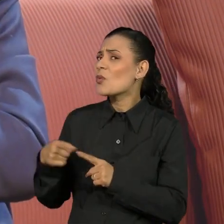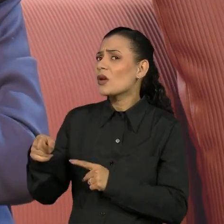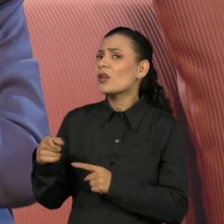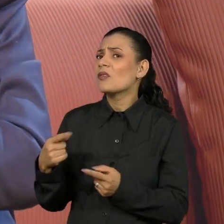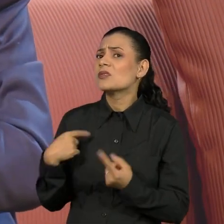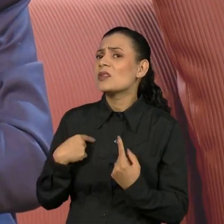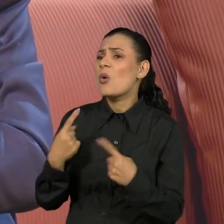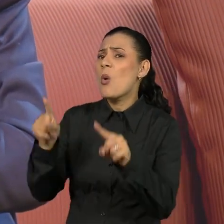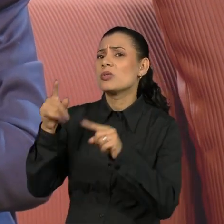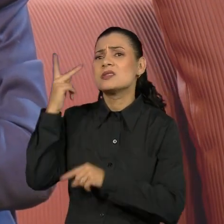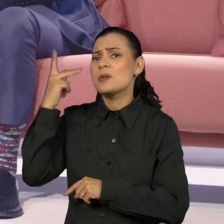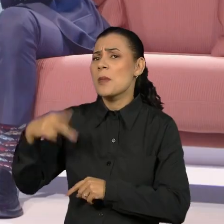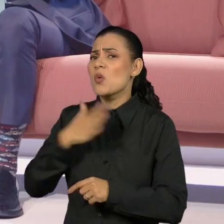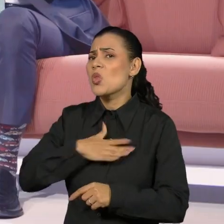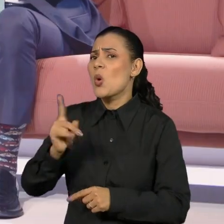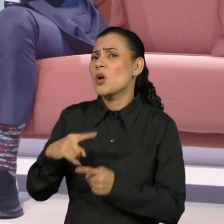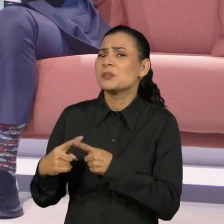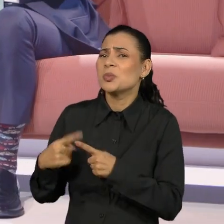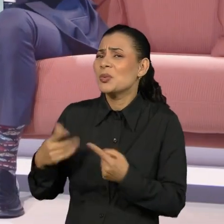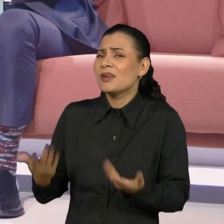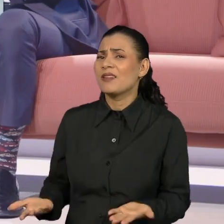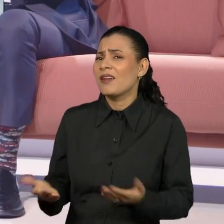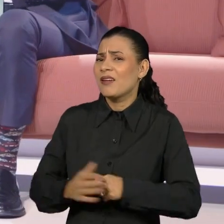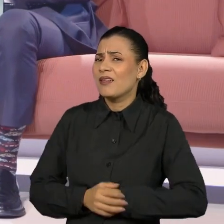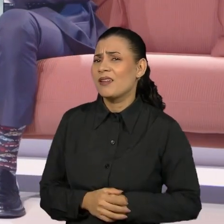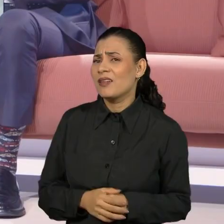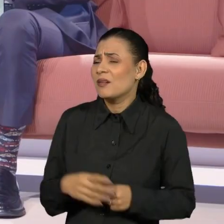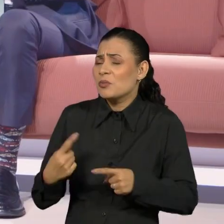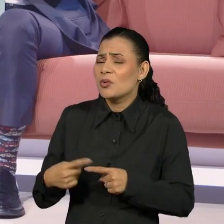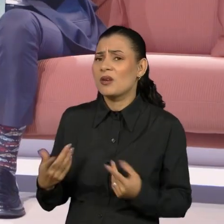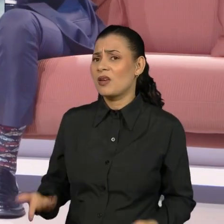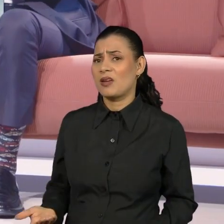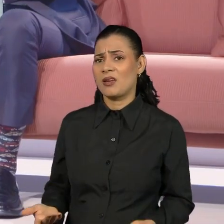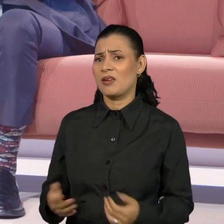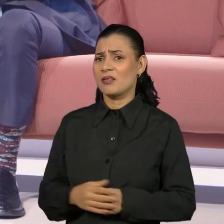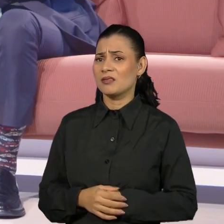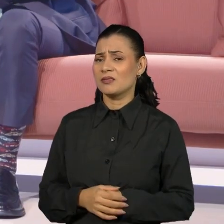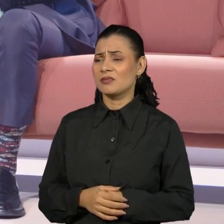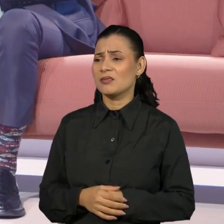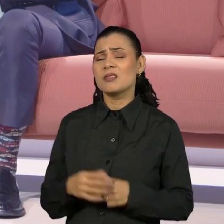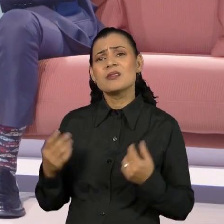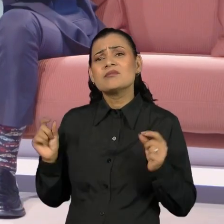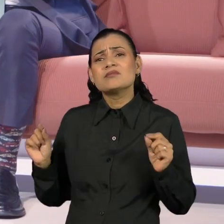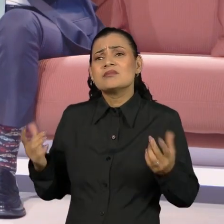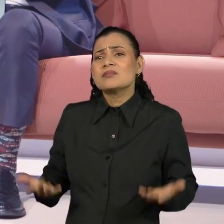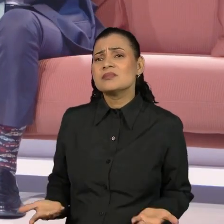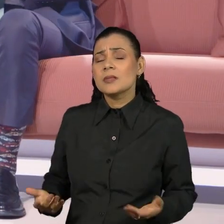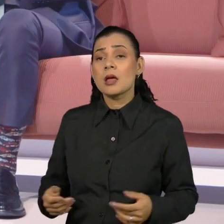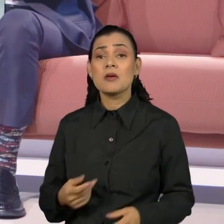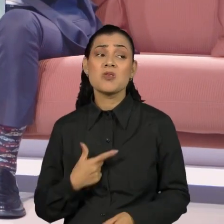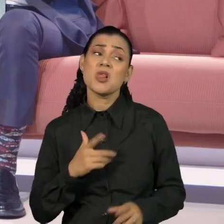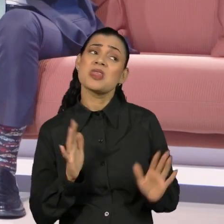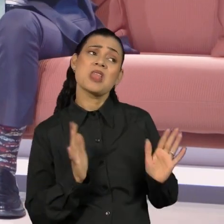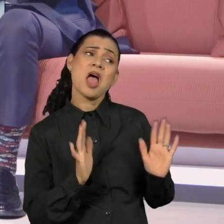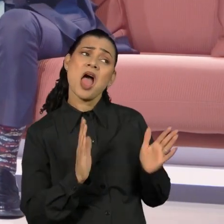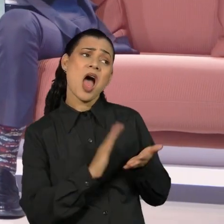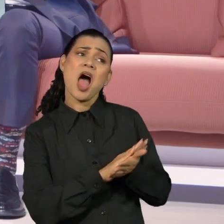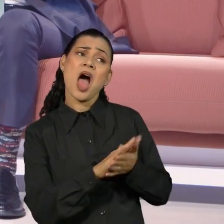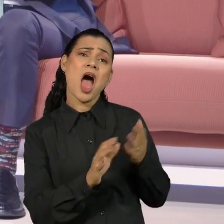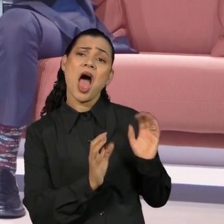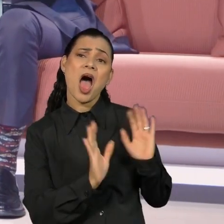você é contra São Paulo? Por que você não gosta de São Paulo? O que você tem contra São Paulo? Eu falei, não tenho